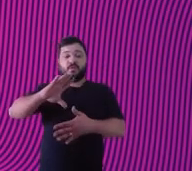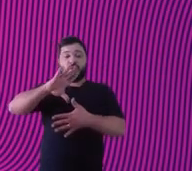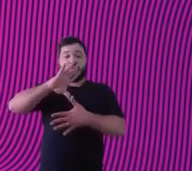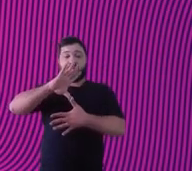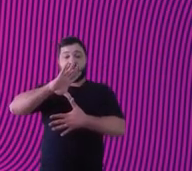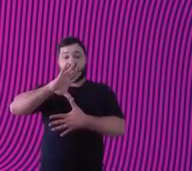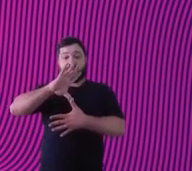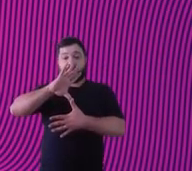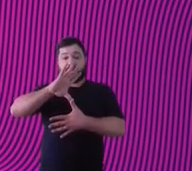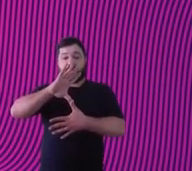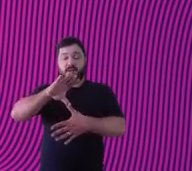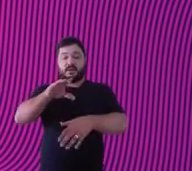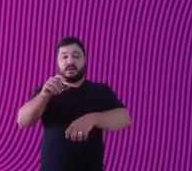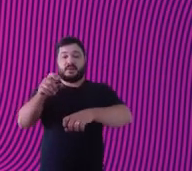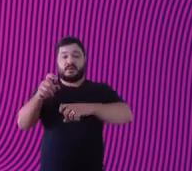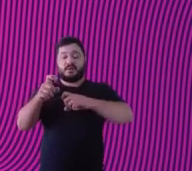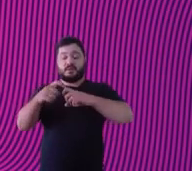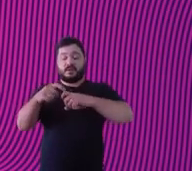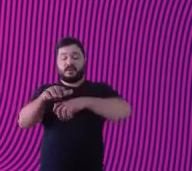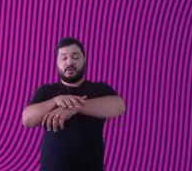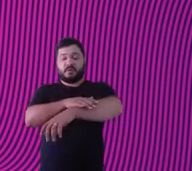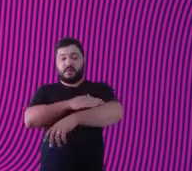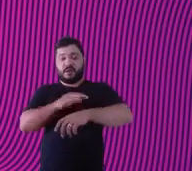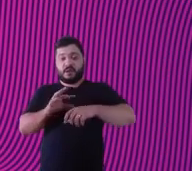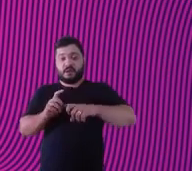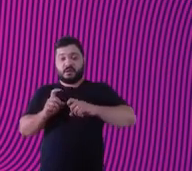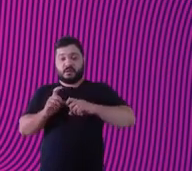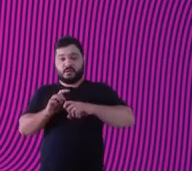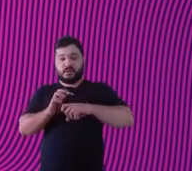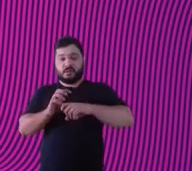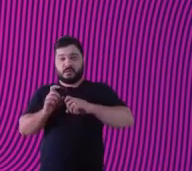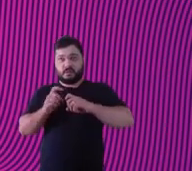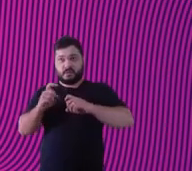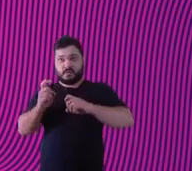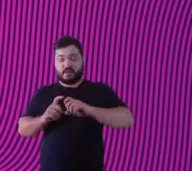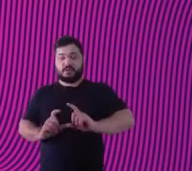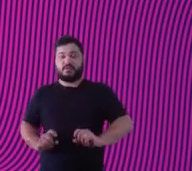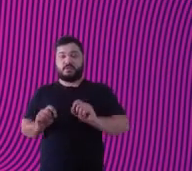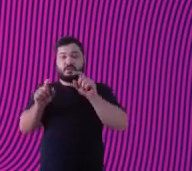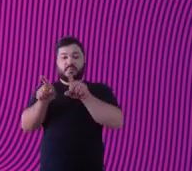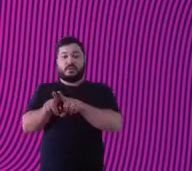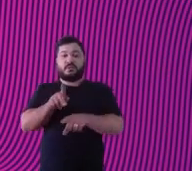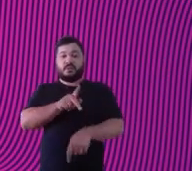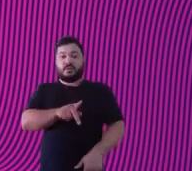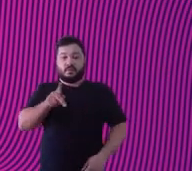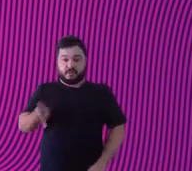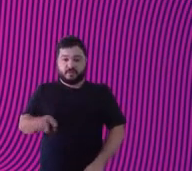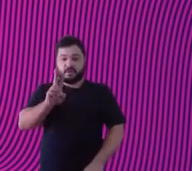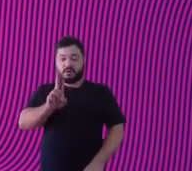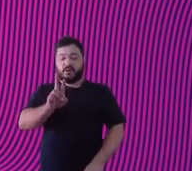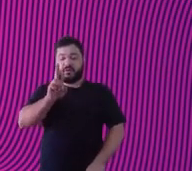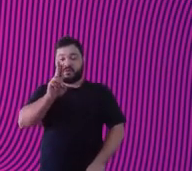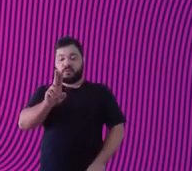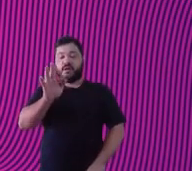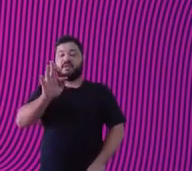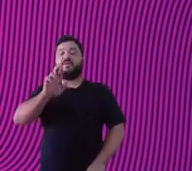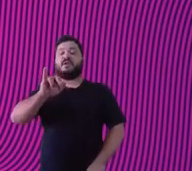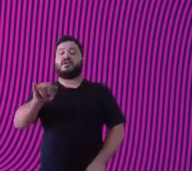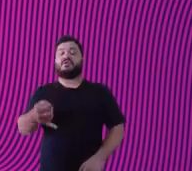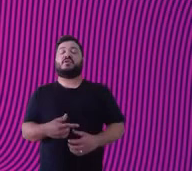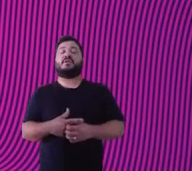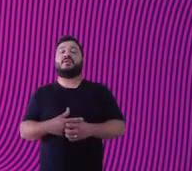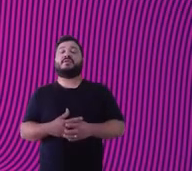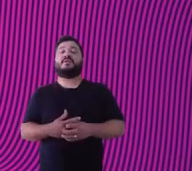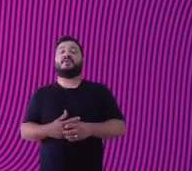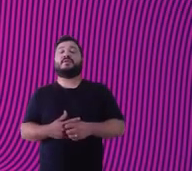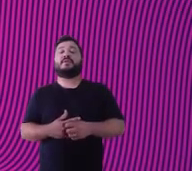da Hematologia Oncologia Américas e professor da UFRJ o final